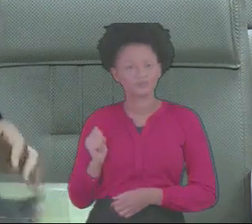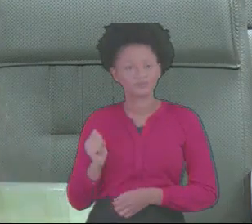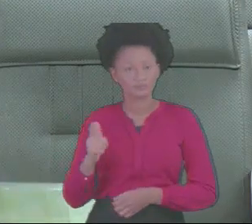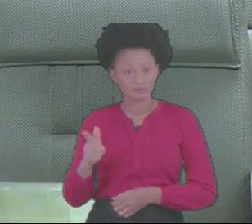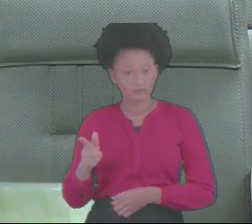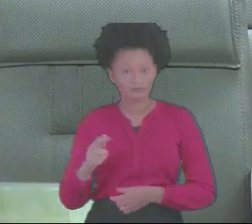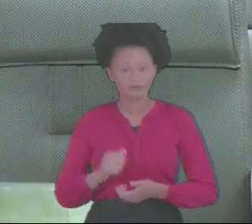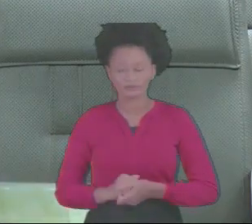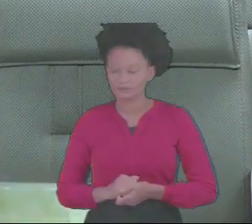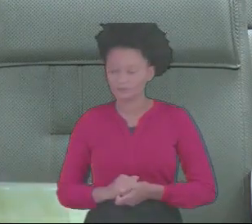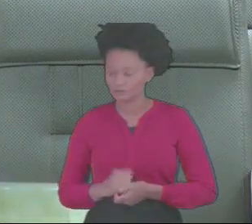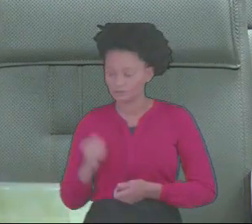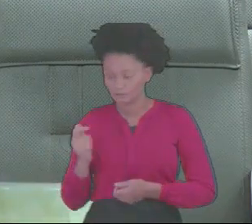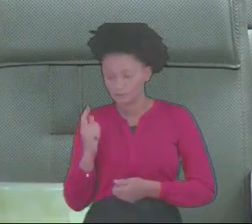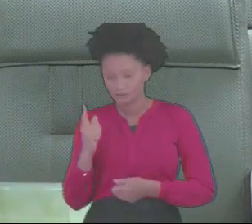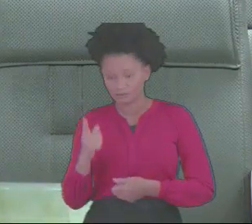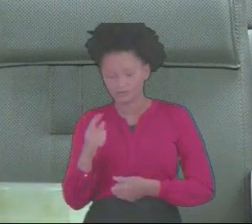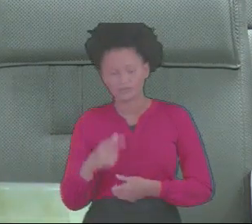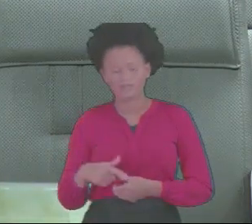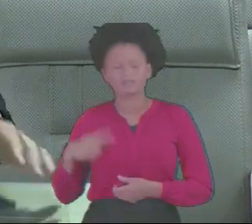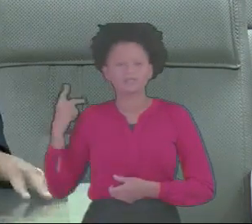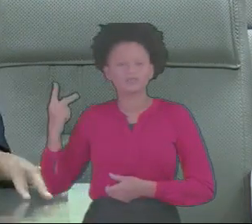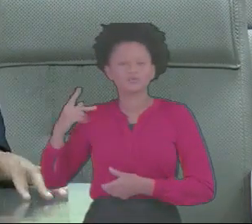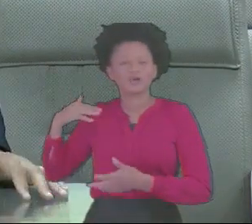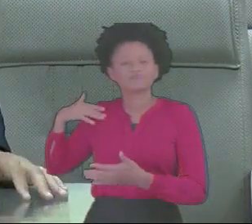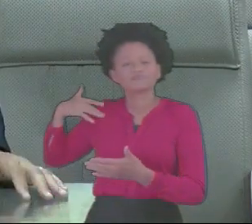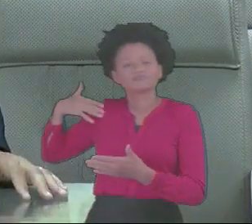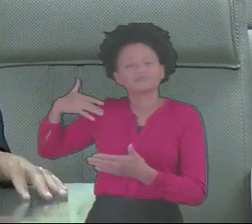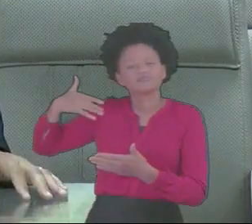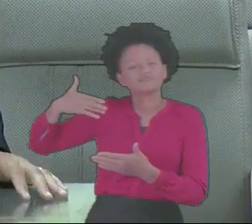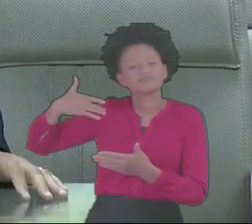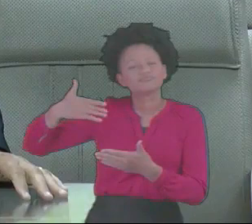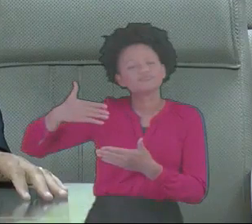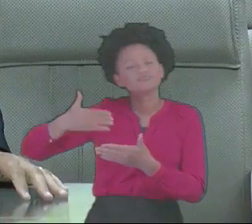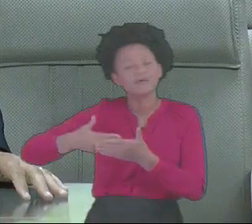o Davi dentro da sua trajetória de reinado